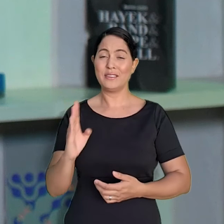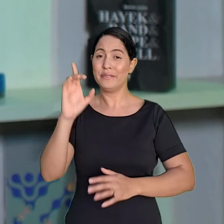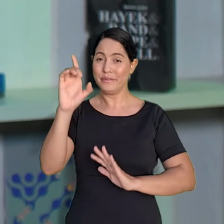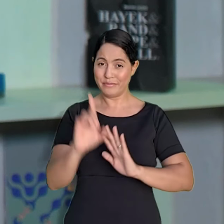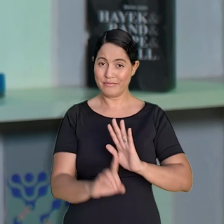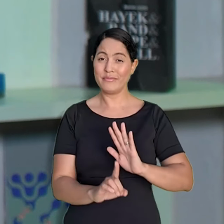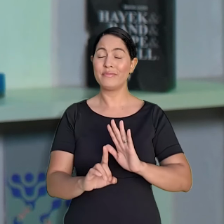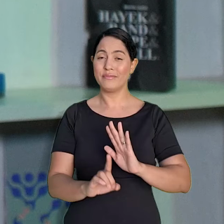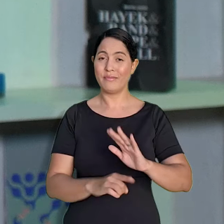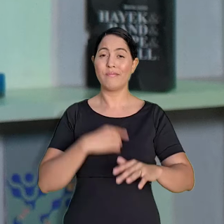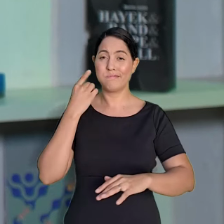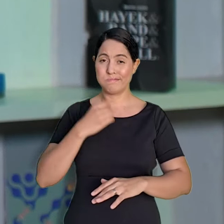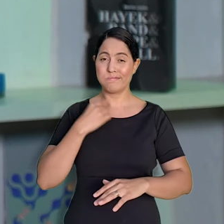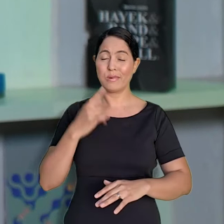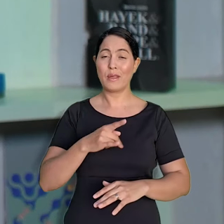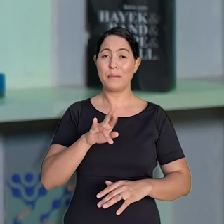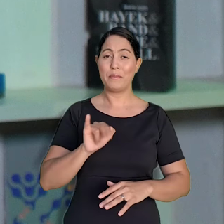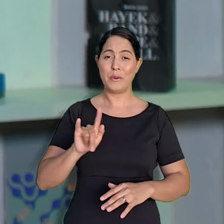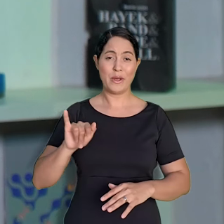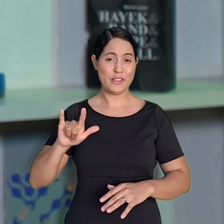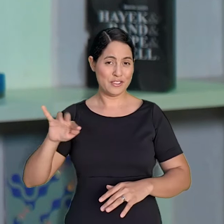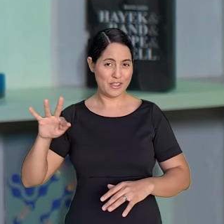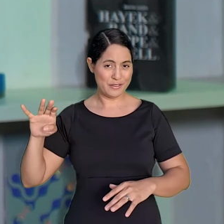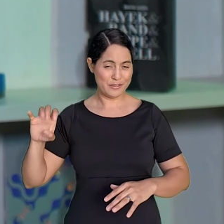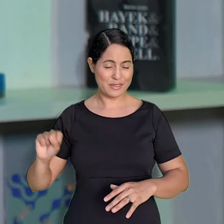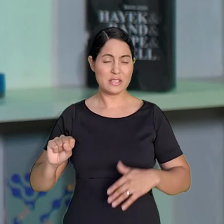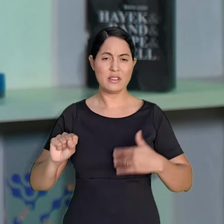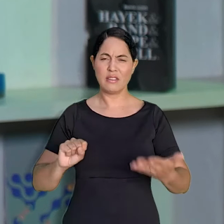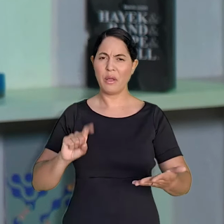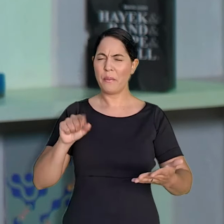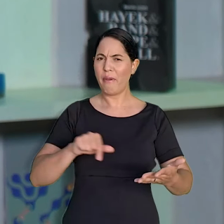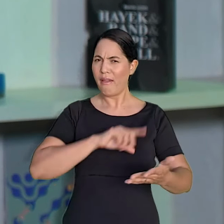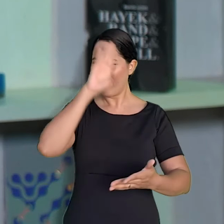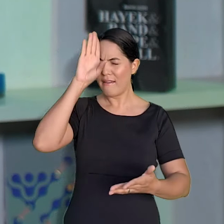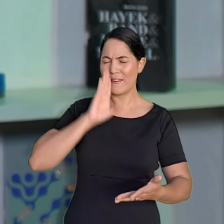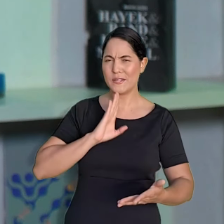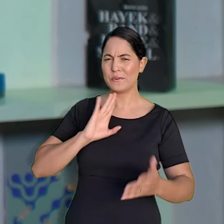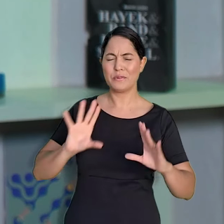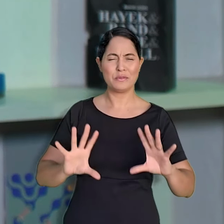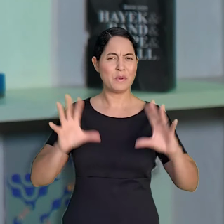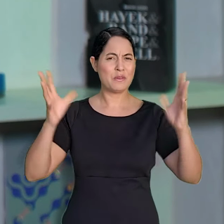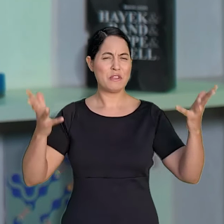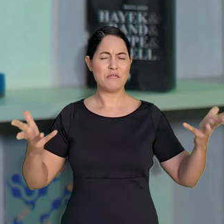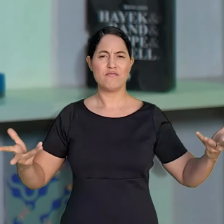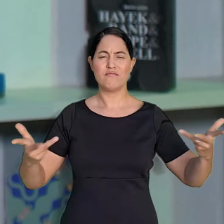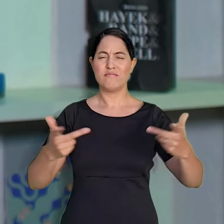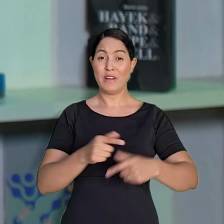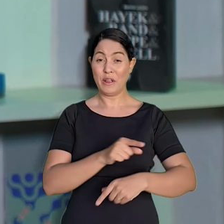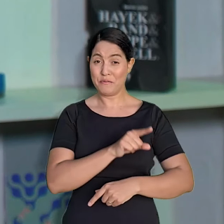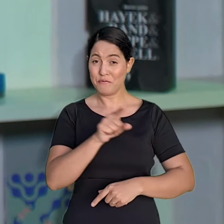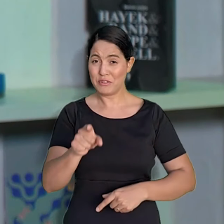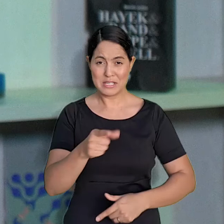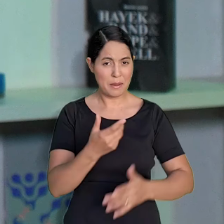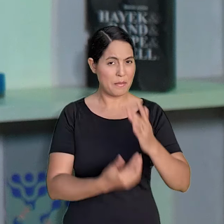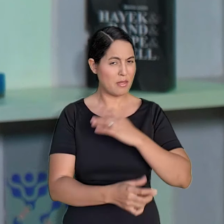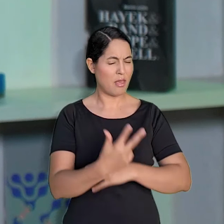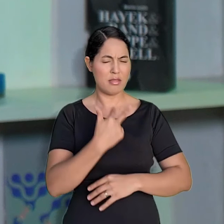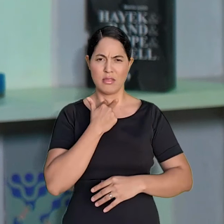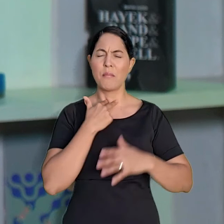dos Direitos e Prerrogativas da Advocacia Brasileira. Um evento gratuito de maior importância que você não